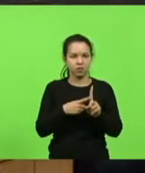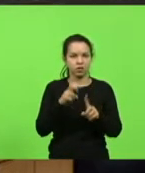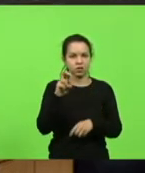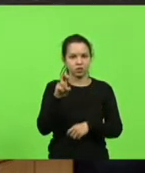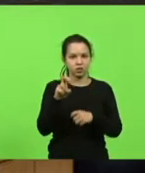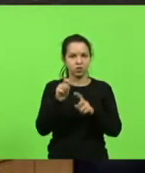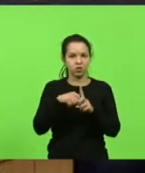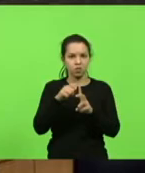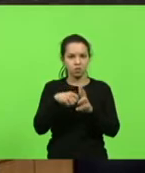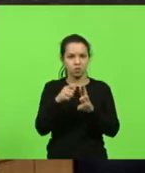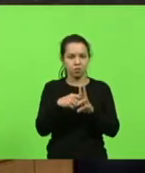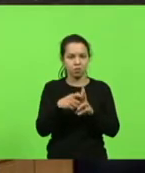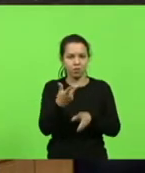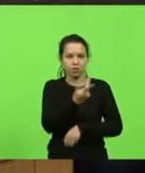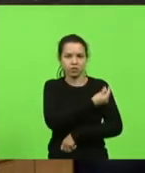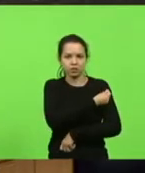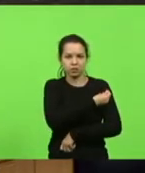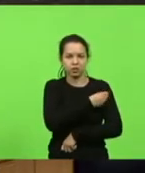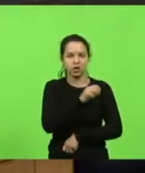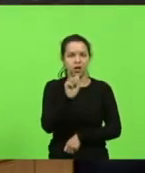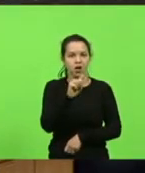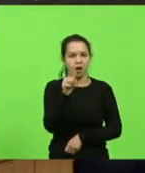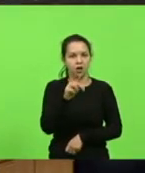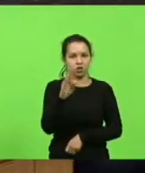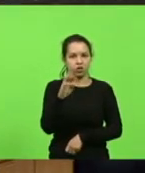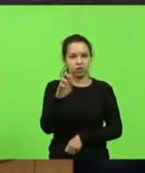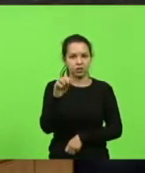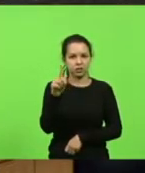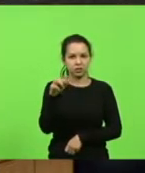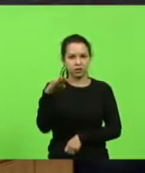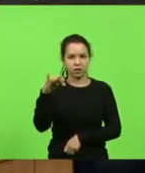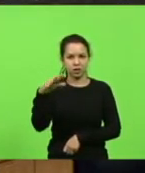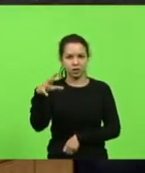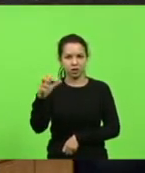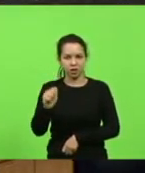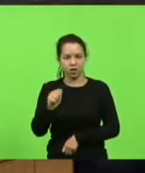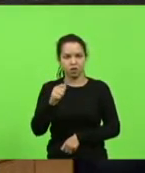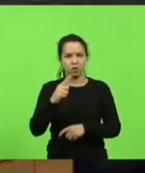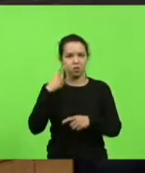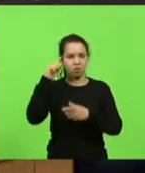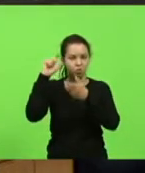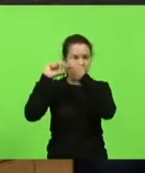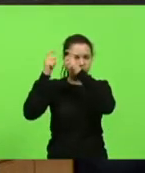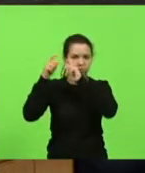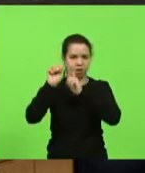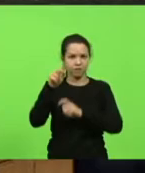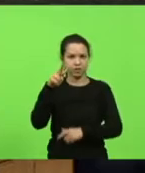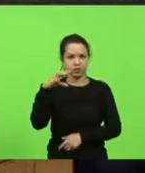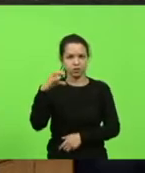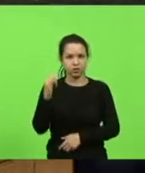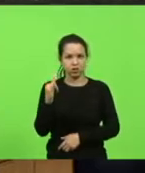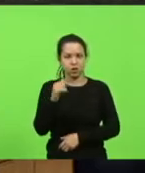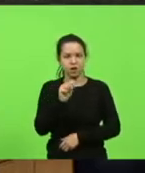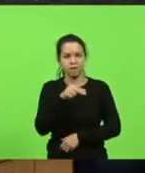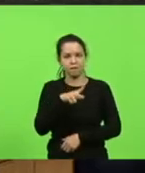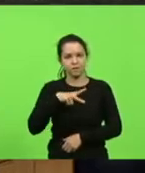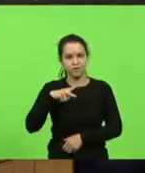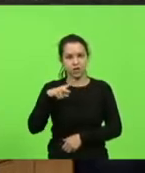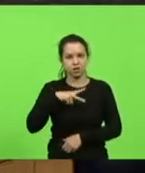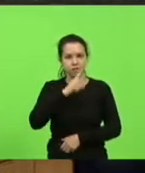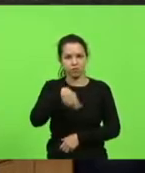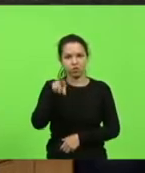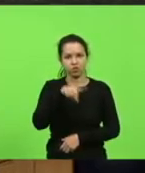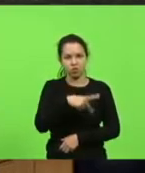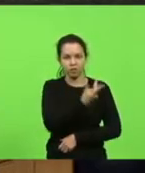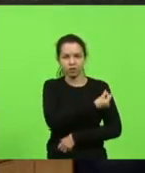da AstraZeneca e teve um AVC. A Anvisa emitiu nota vetando essa vacina para grávidas. Então, apenas com essa